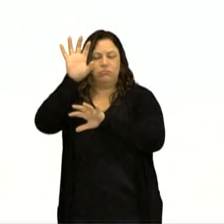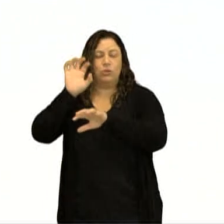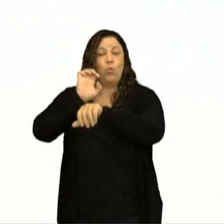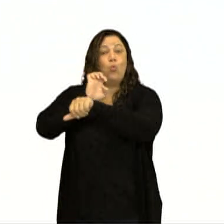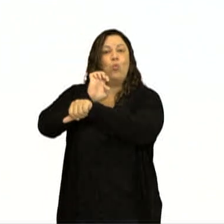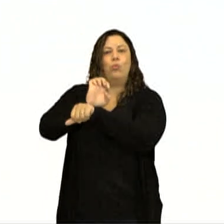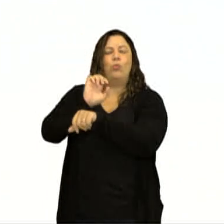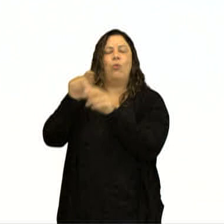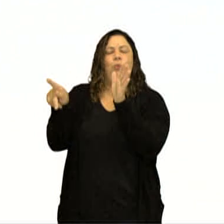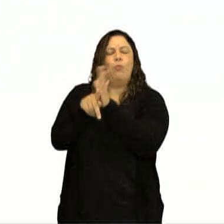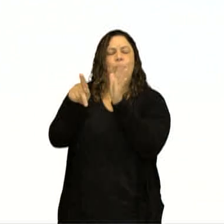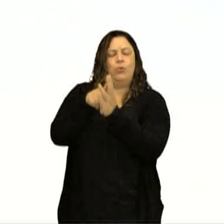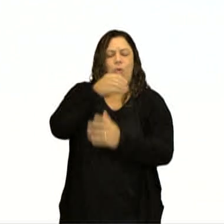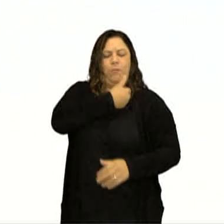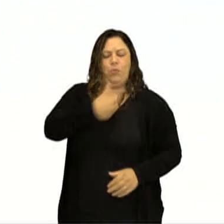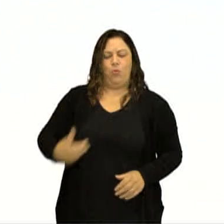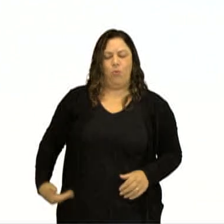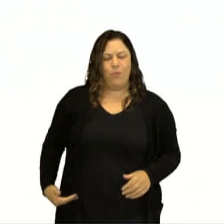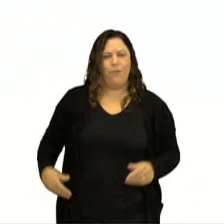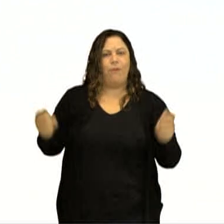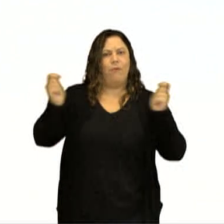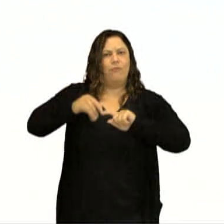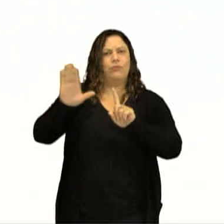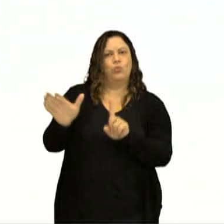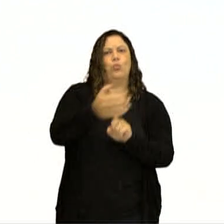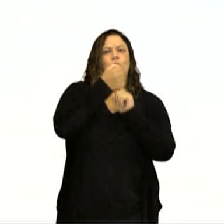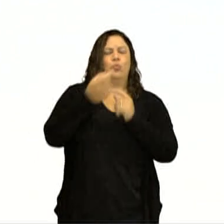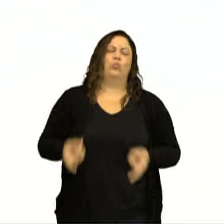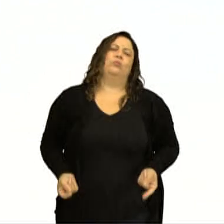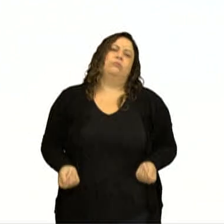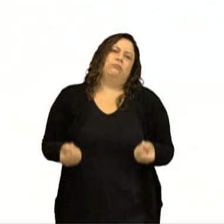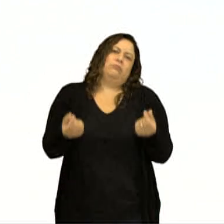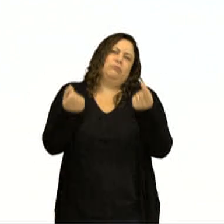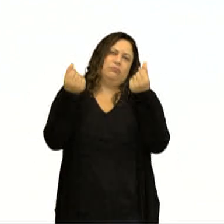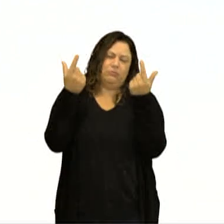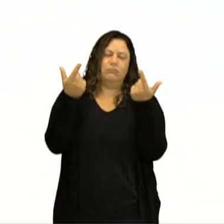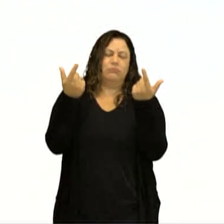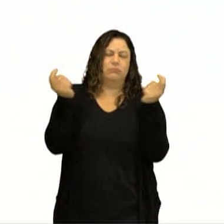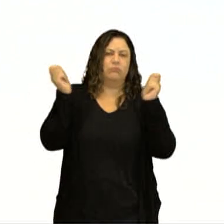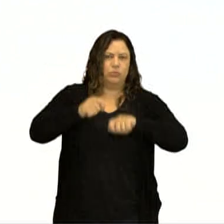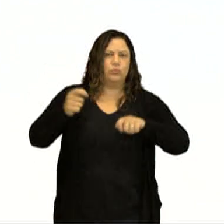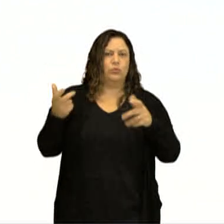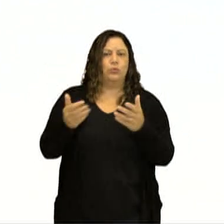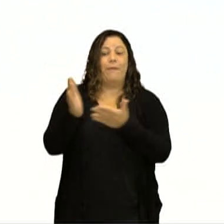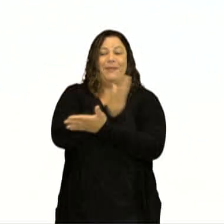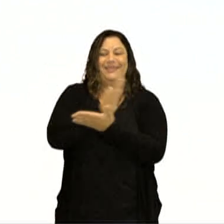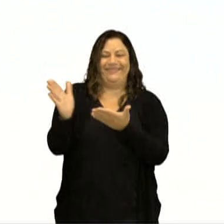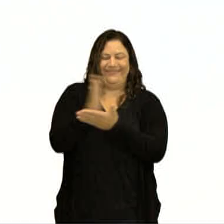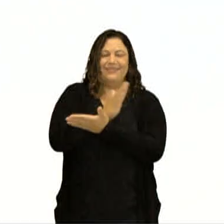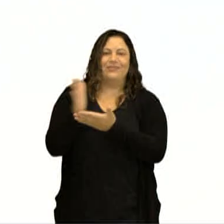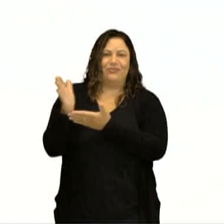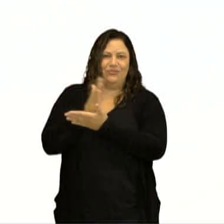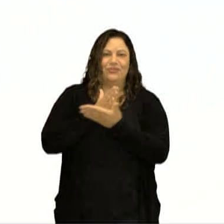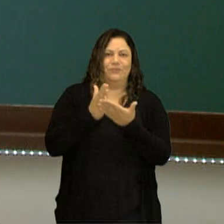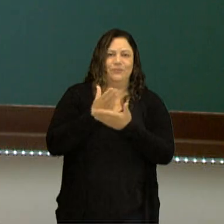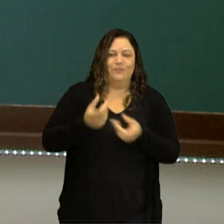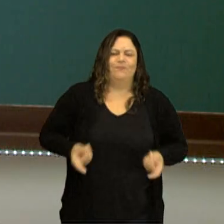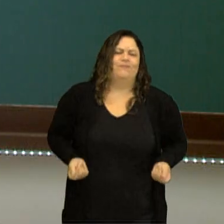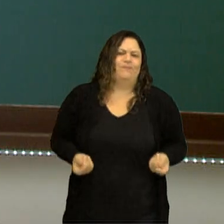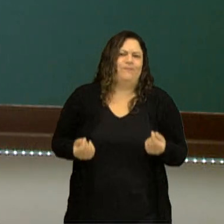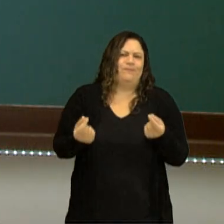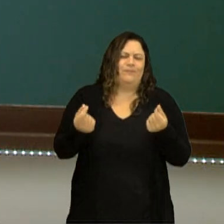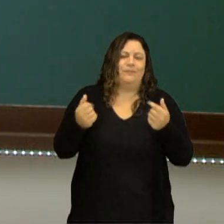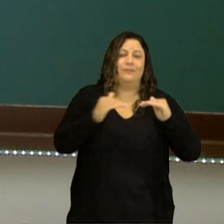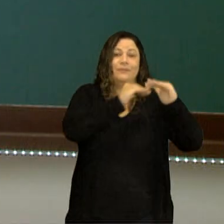a riqueza, segundo todos esses preceitos da teoria socialista. E ele dividiria, né, então, toda essa riqueza de